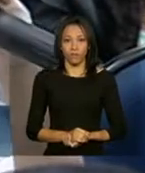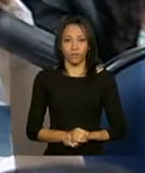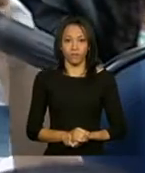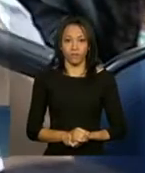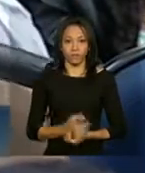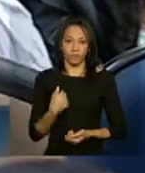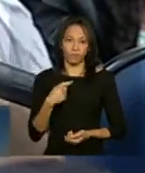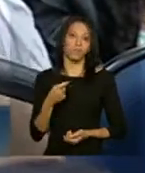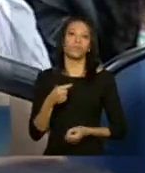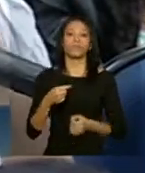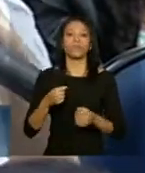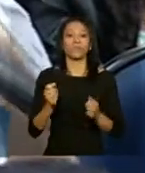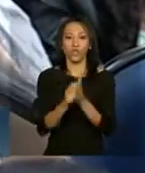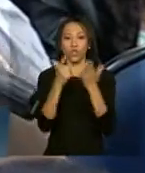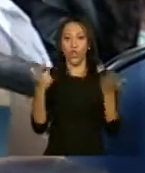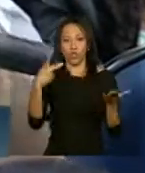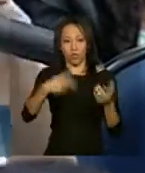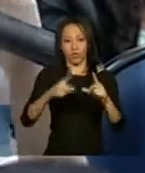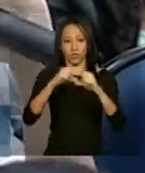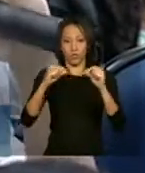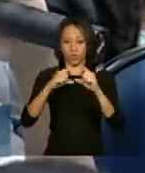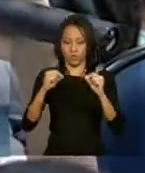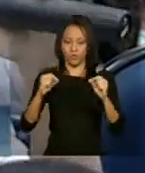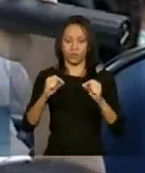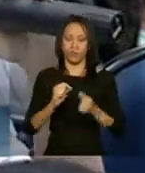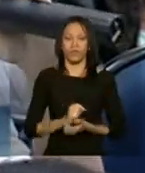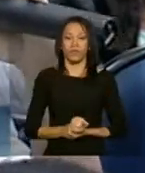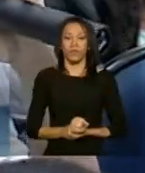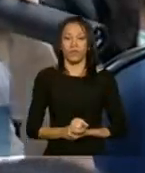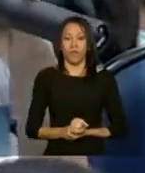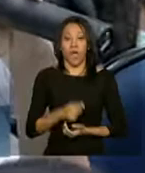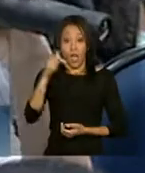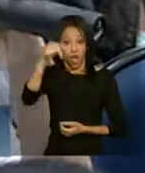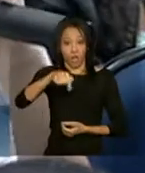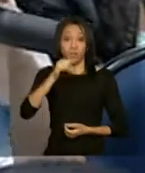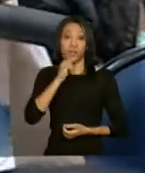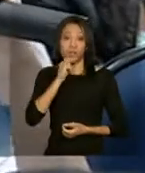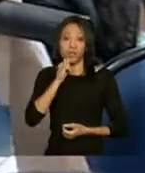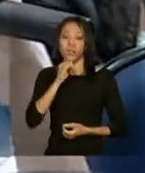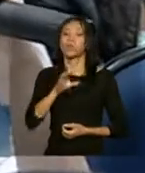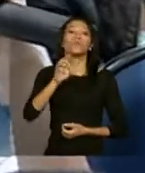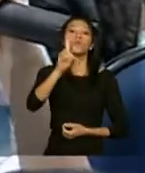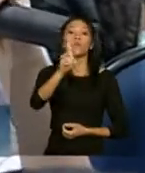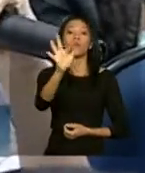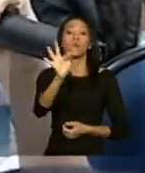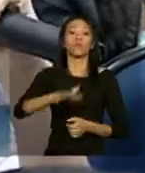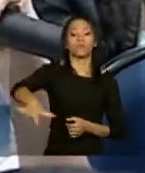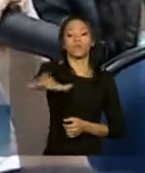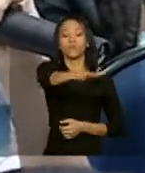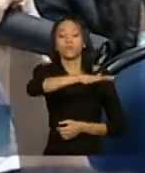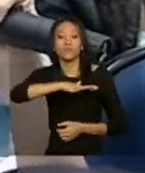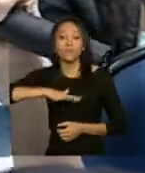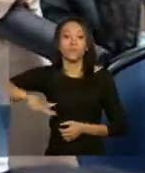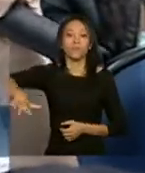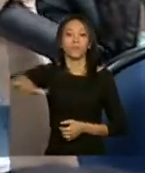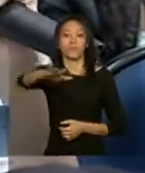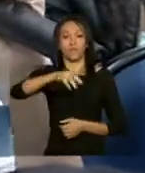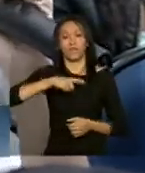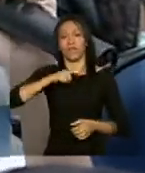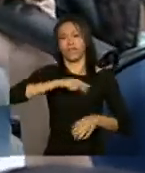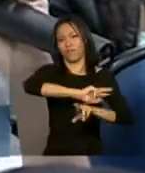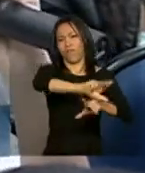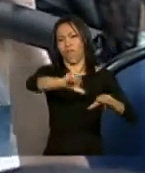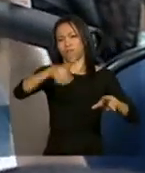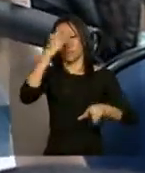Eric Zambon, Jornal de Brasília. Na questão até mesmo do Distrito Federal, pelo menos, houve vários participantes que foram